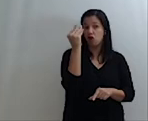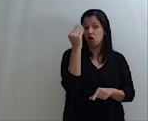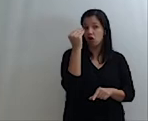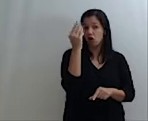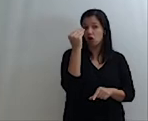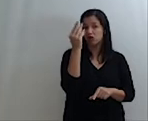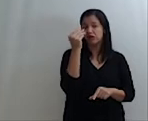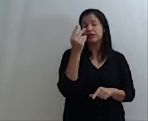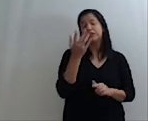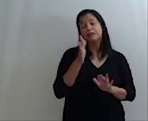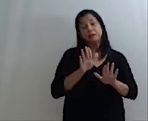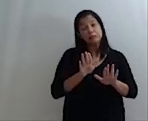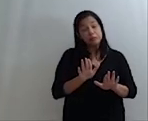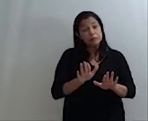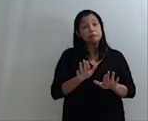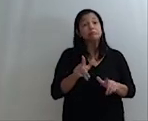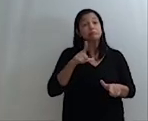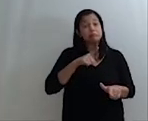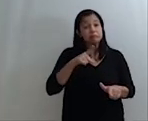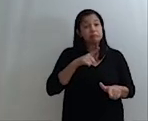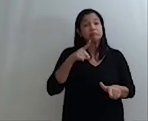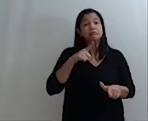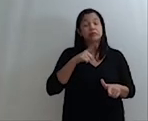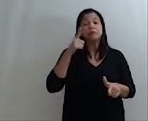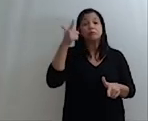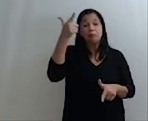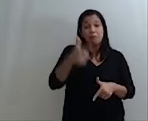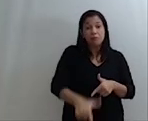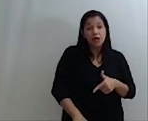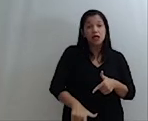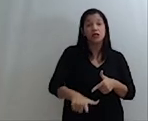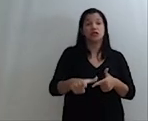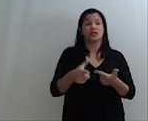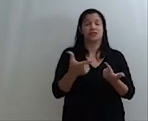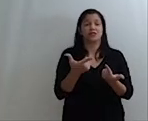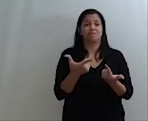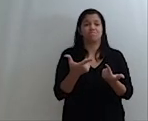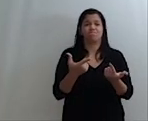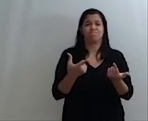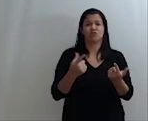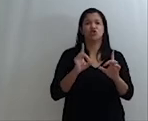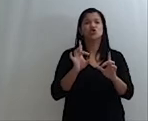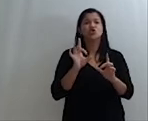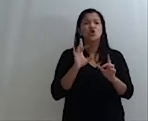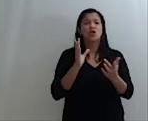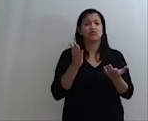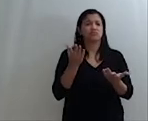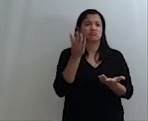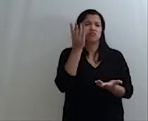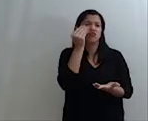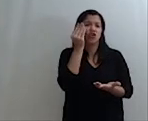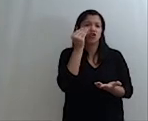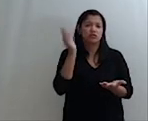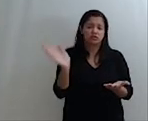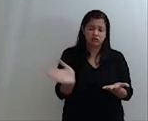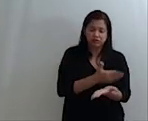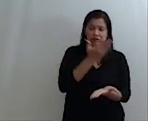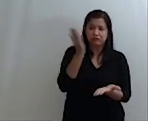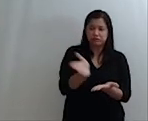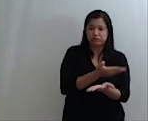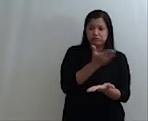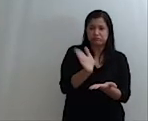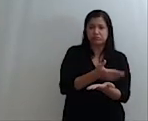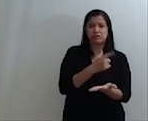problemático máximo quando se realiza pela simples exibição de álbum de fotografia que já existem na polícia ou de